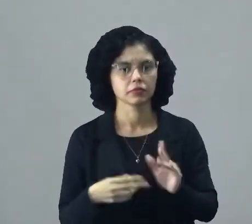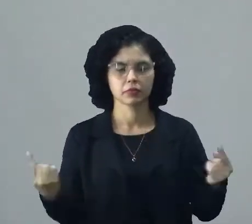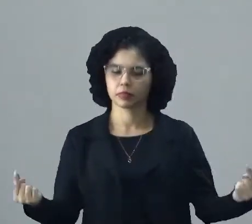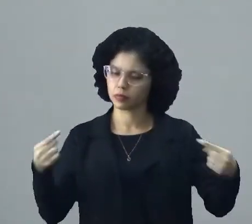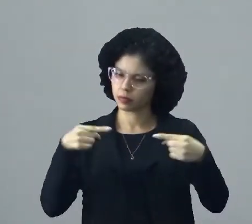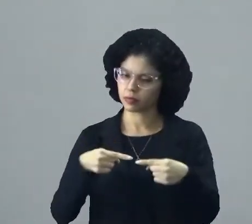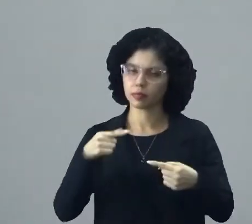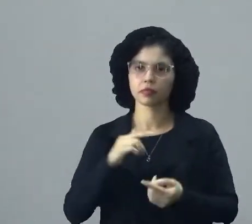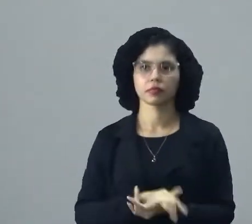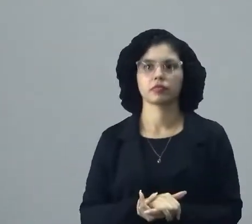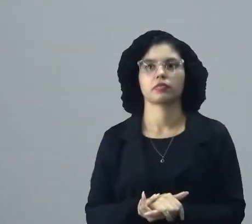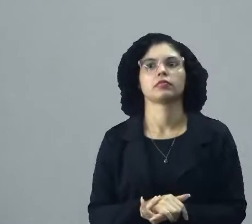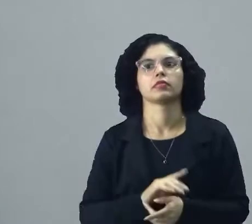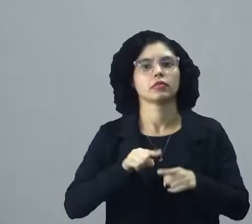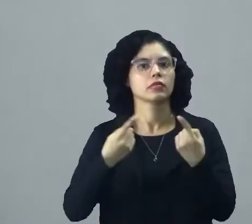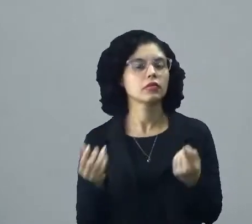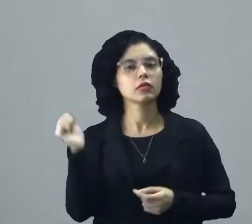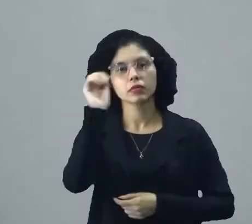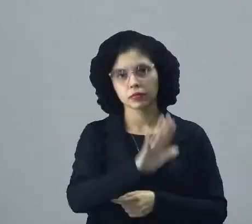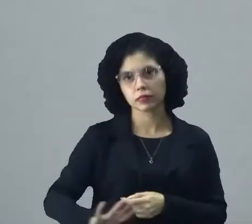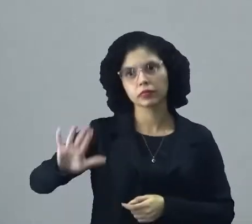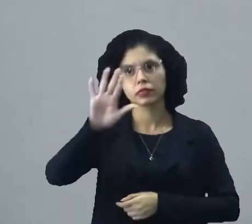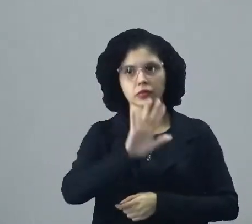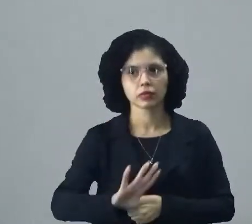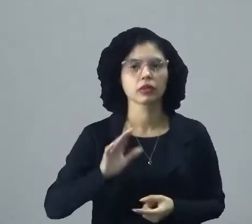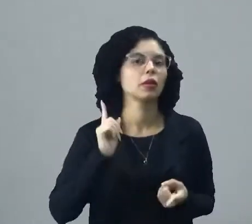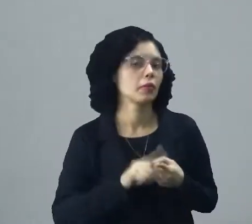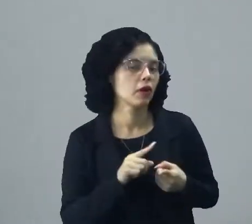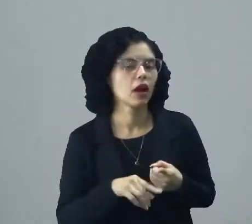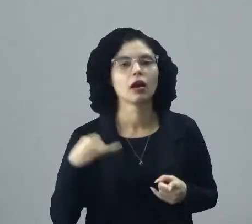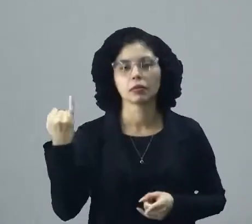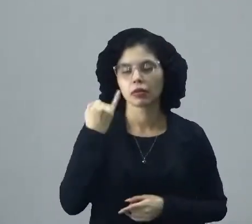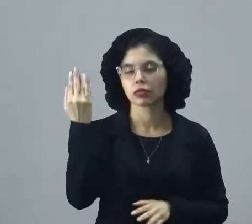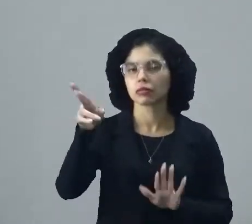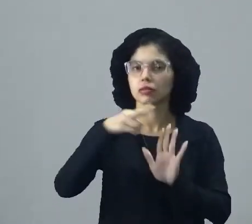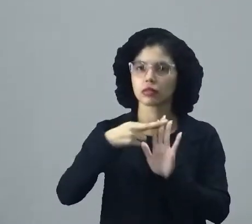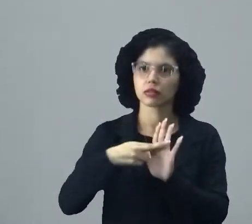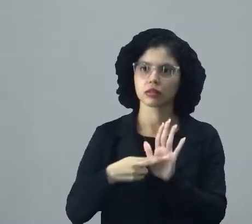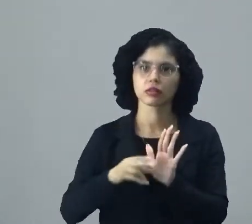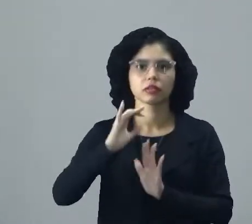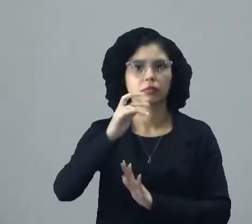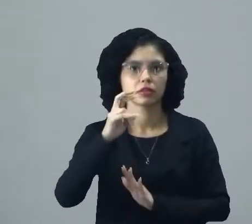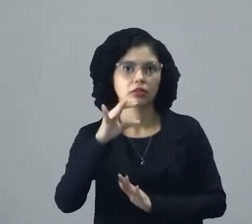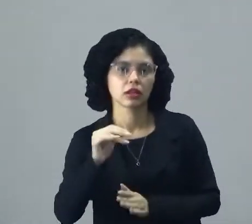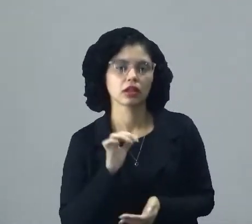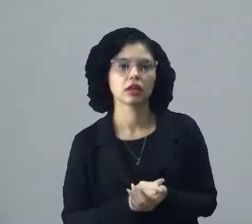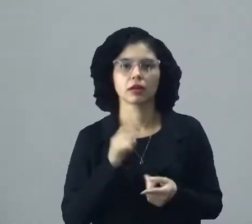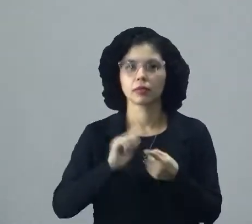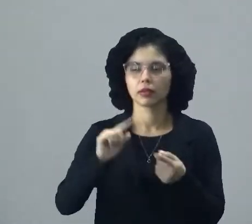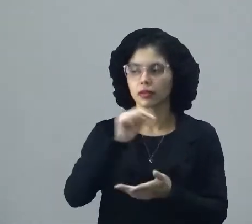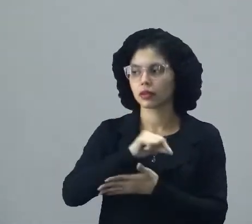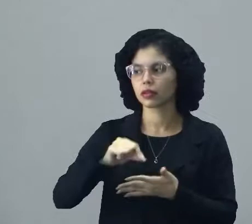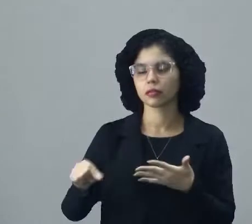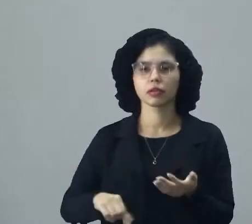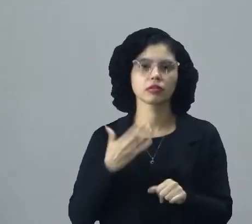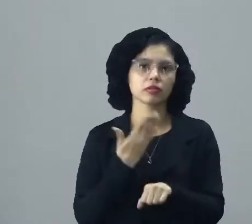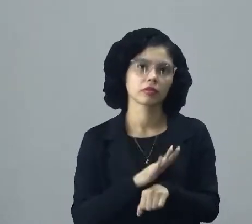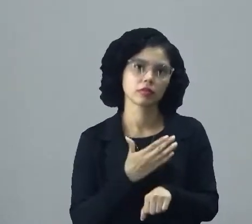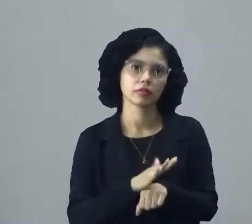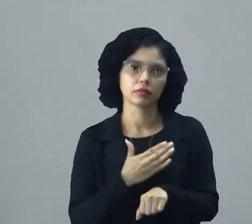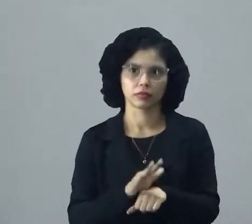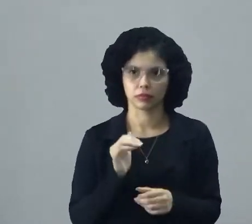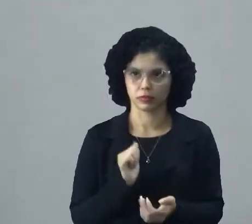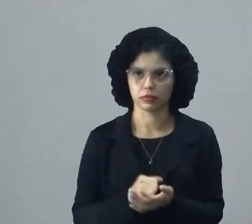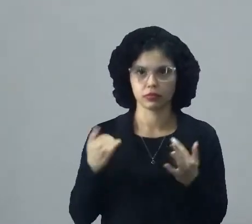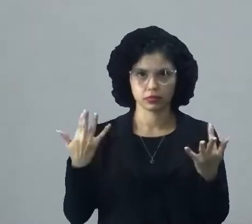competição, de forma sucinta. Mas de forma geral, por que é importante definir capacidade física? Porque são elementos treináveis.